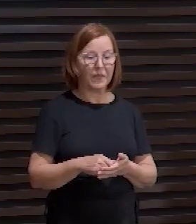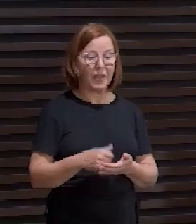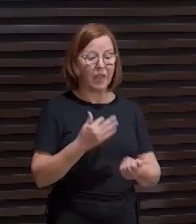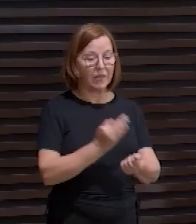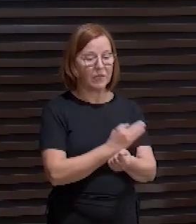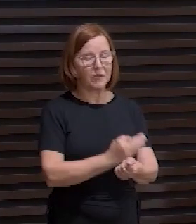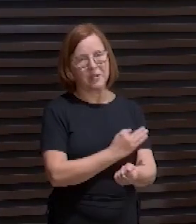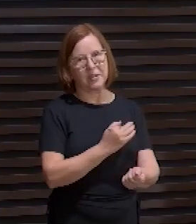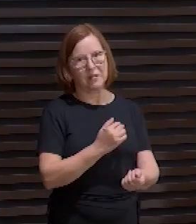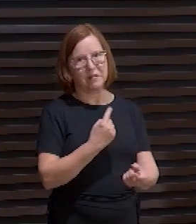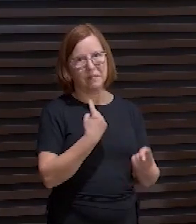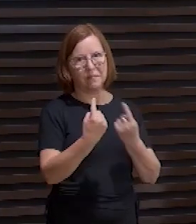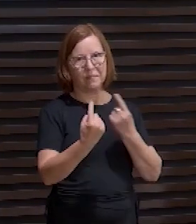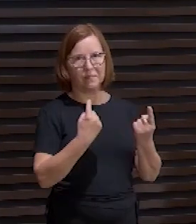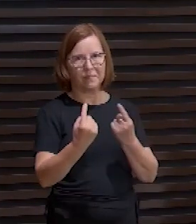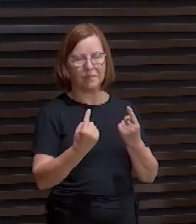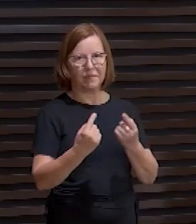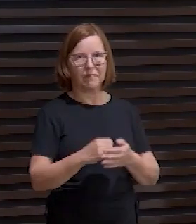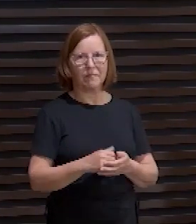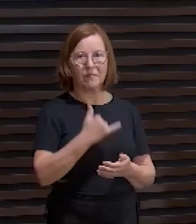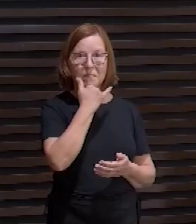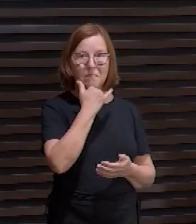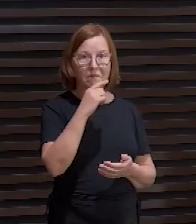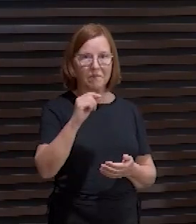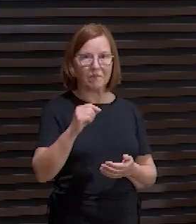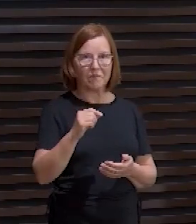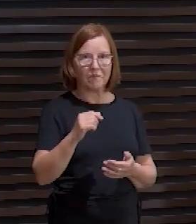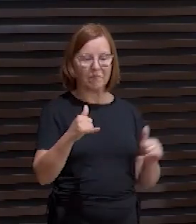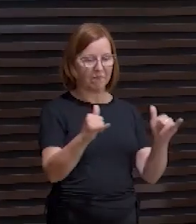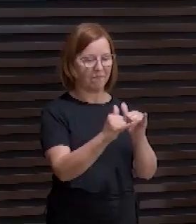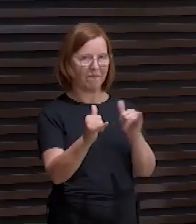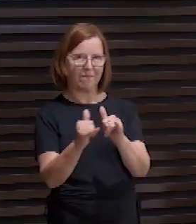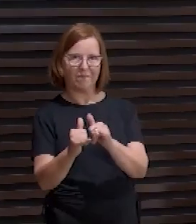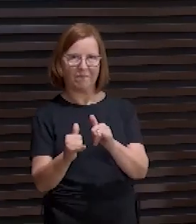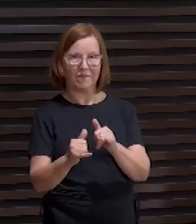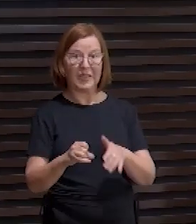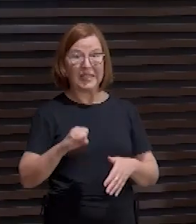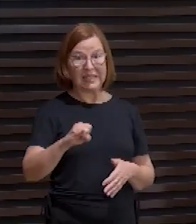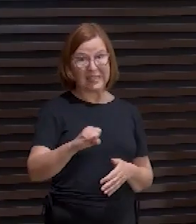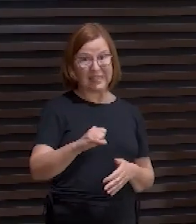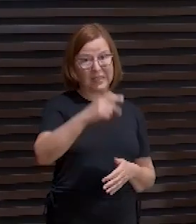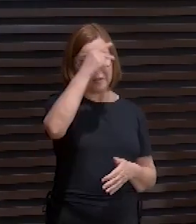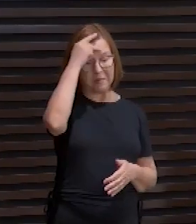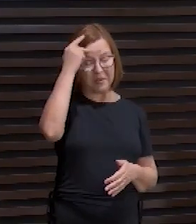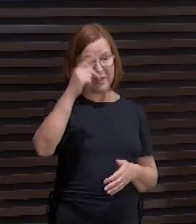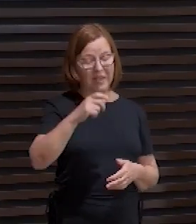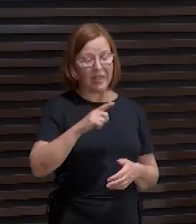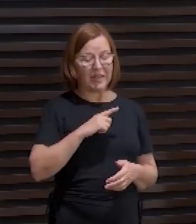suportai-vos uns aos outros, perdoai-vos mutuamente, e caso alguém tenha motivo de queixa contra